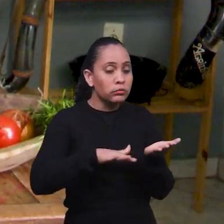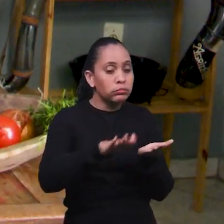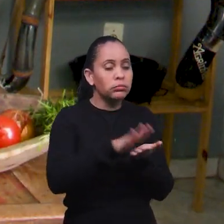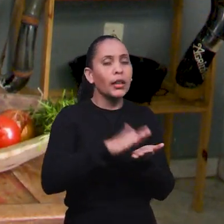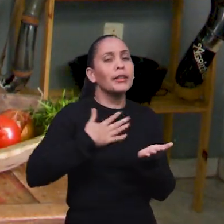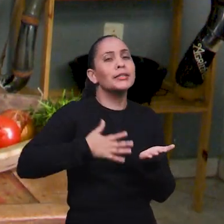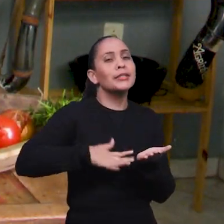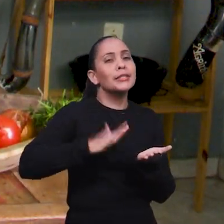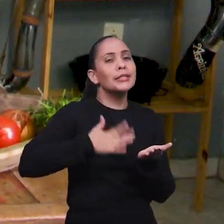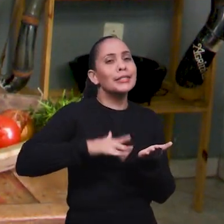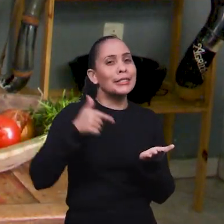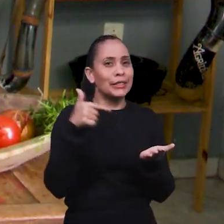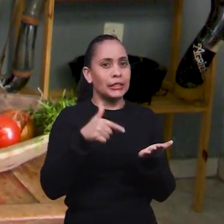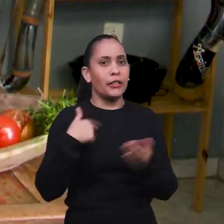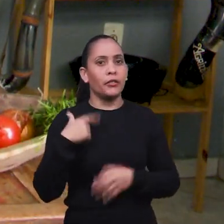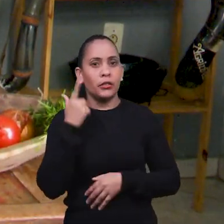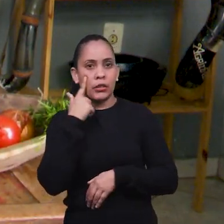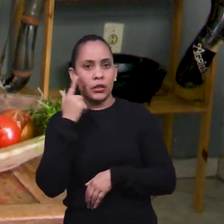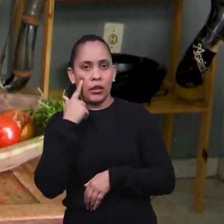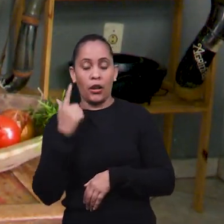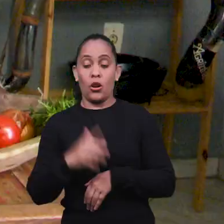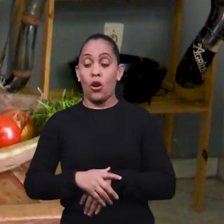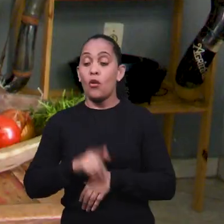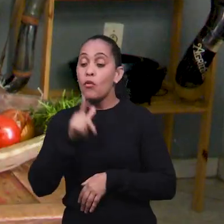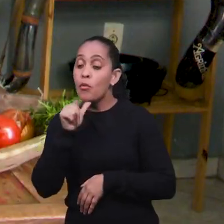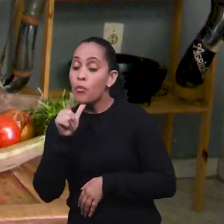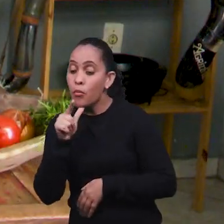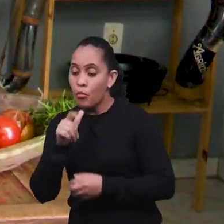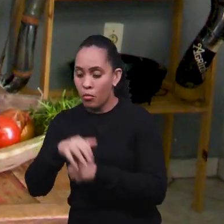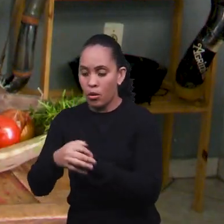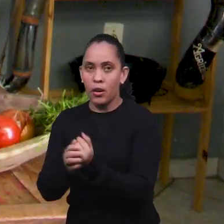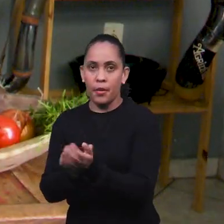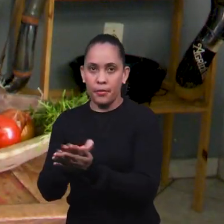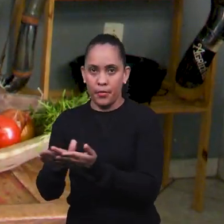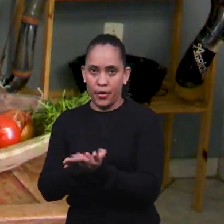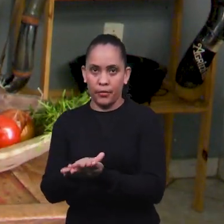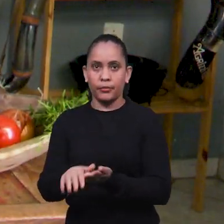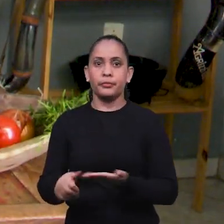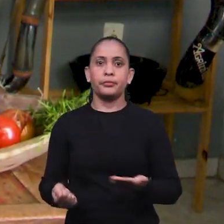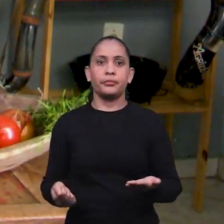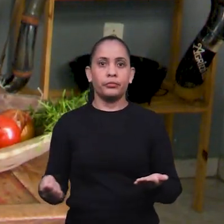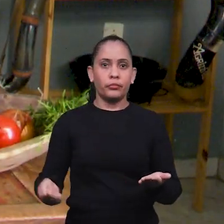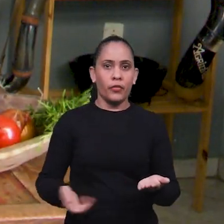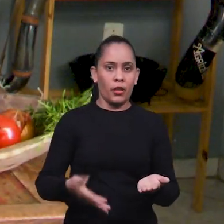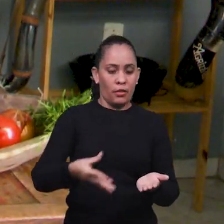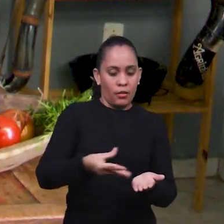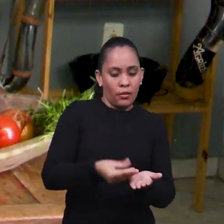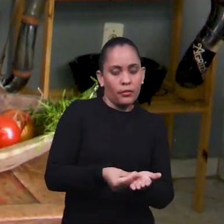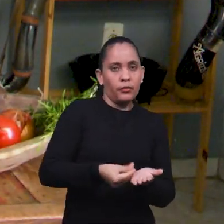minutos, a gente vem... Vou até dar uma olhadinha na minha mão aqui, só para mostrar. Dou uma olhadinha na